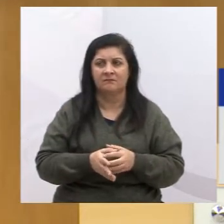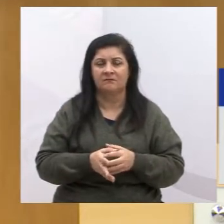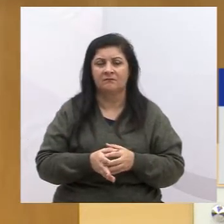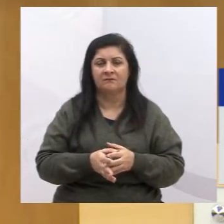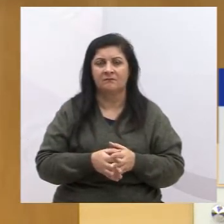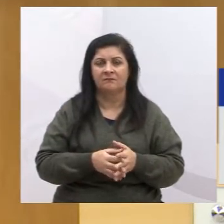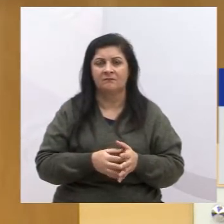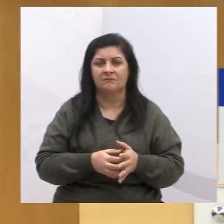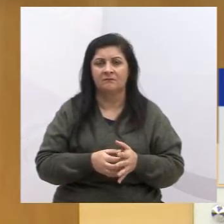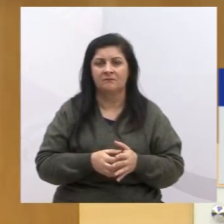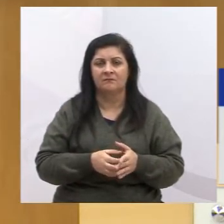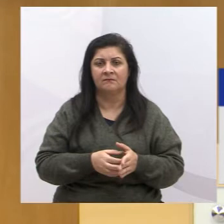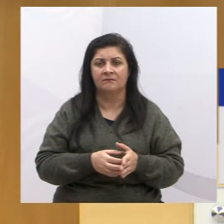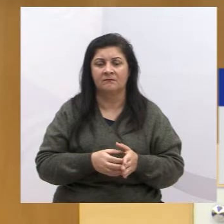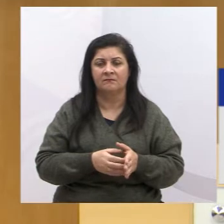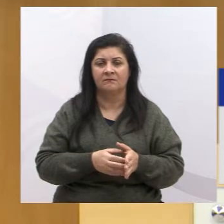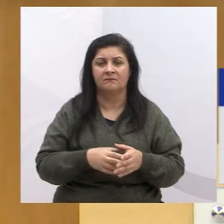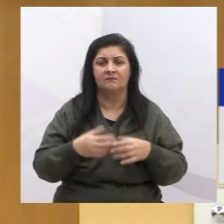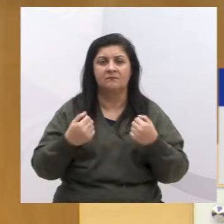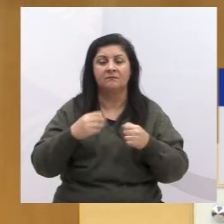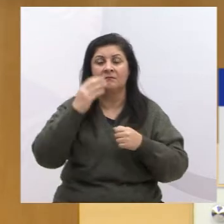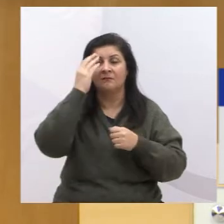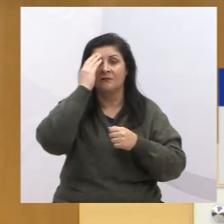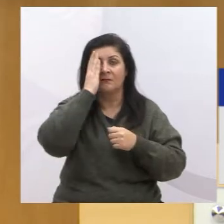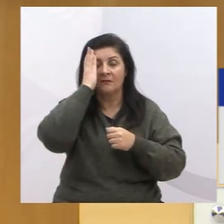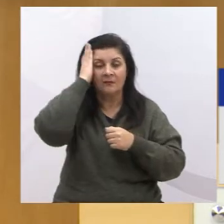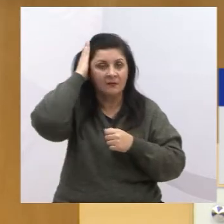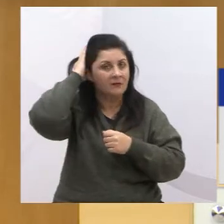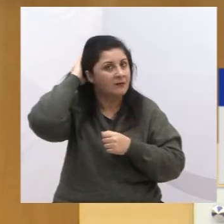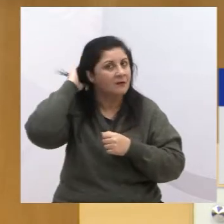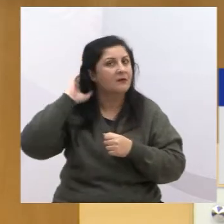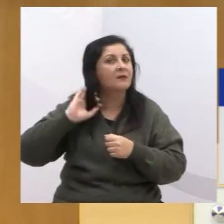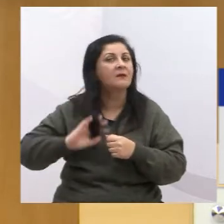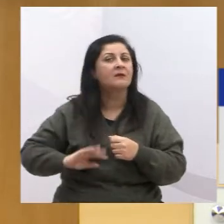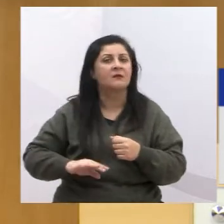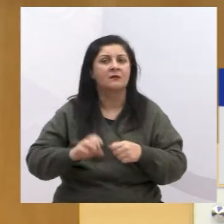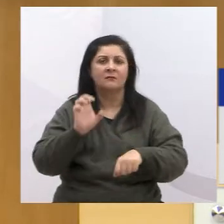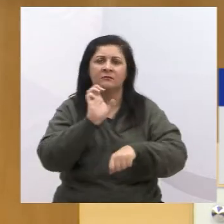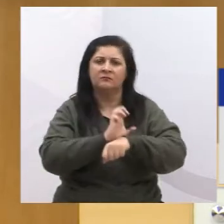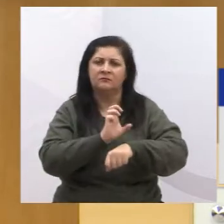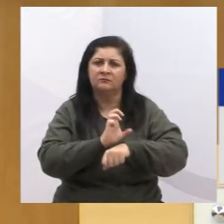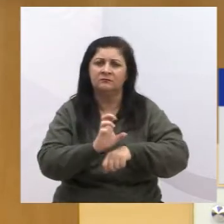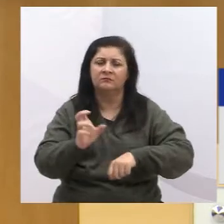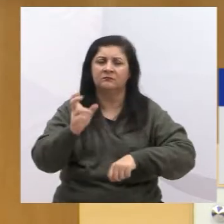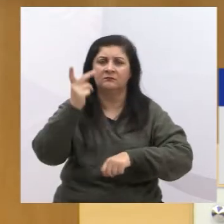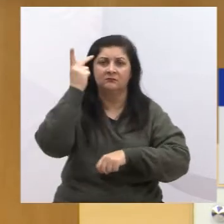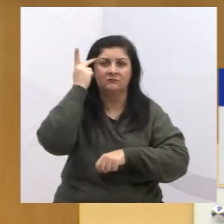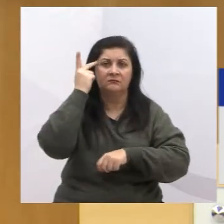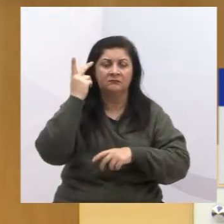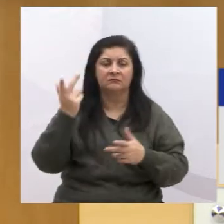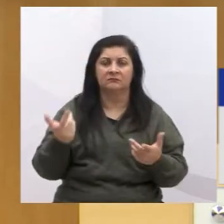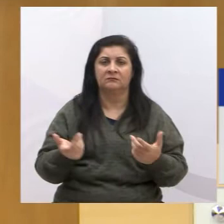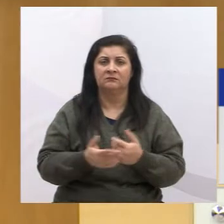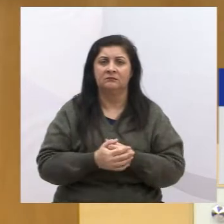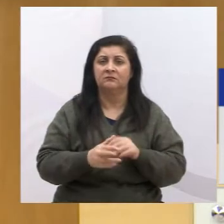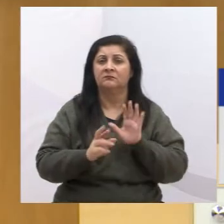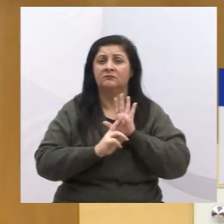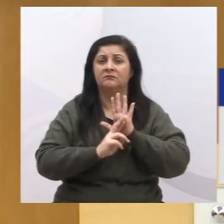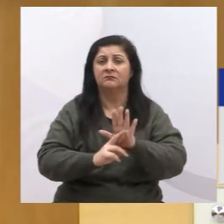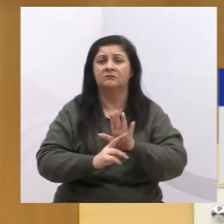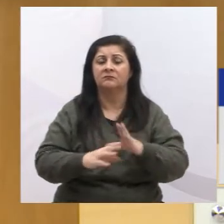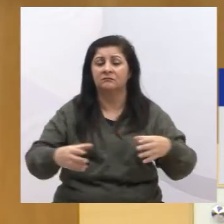os prejuízos. Nós precisamos entender que a prefeitura, que o Estado, nada mais é do que a representação